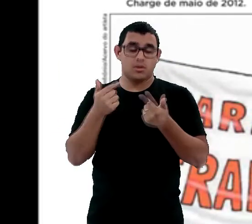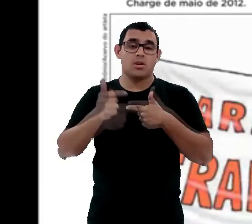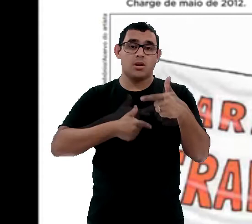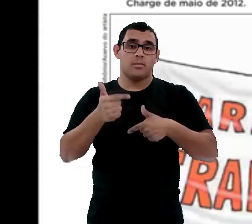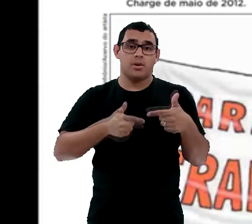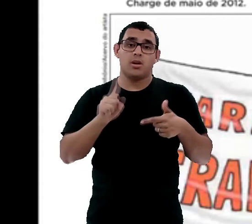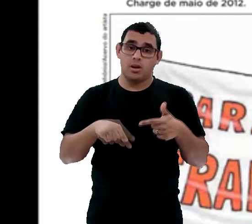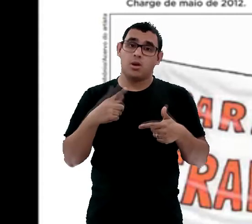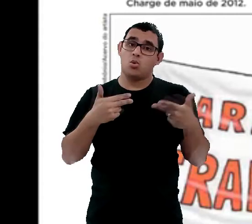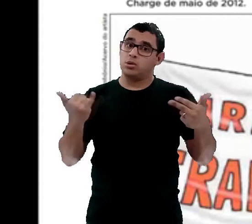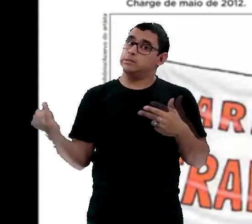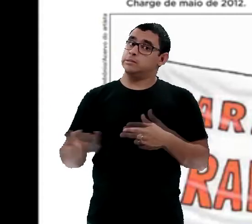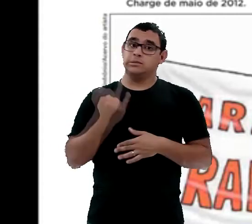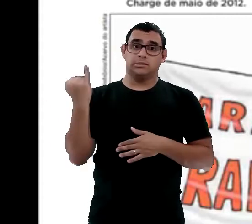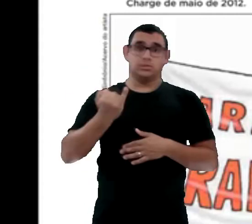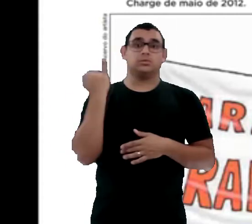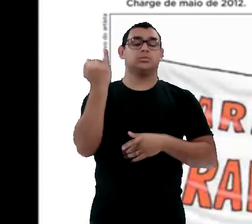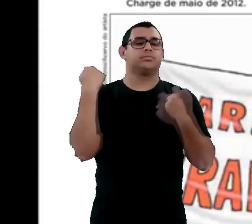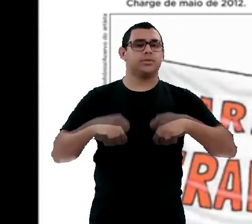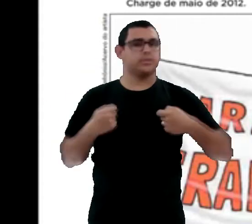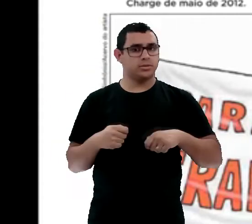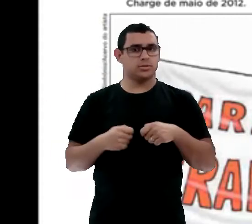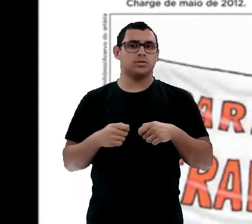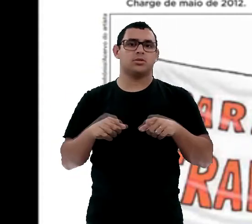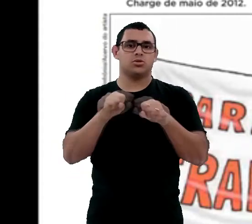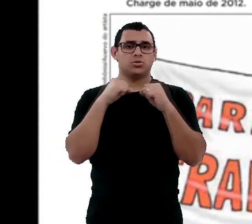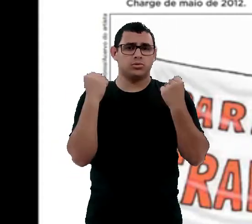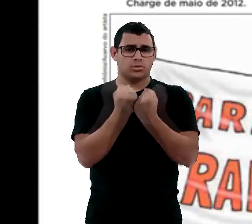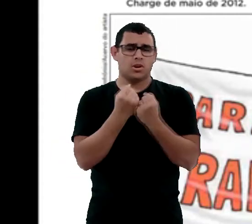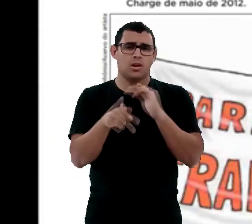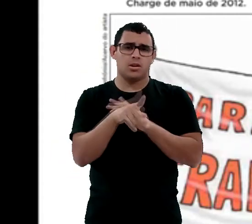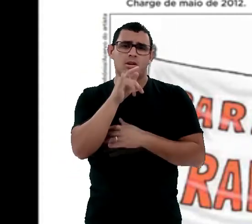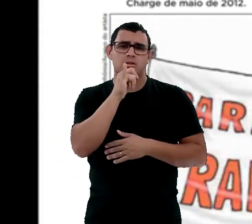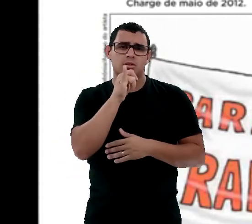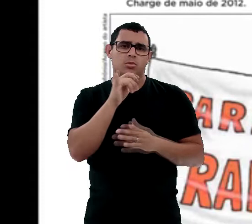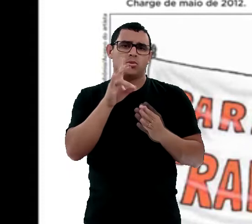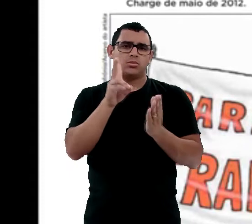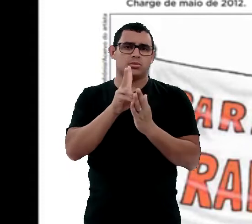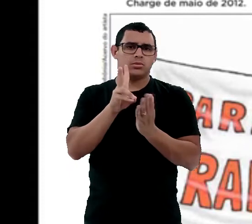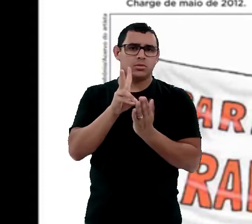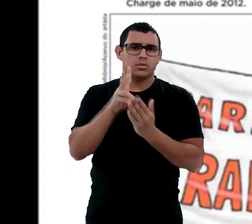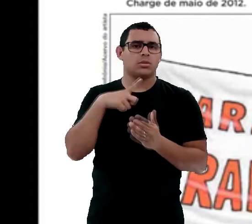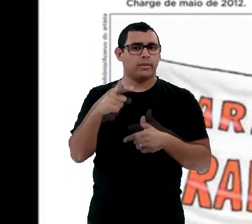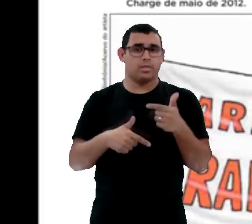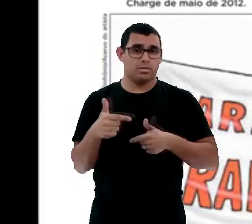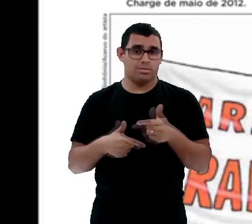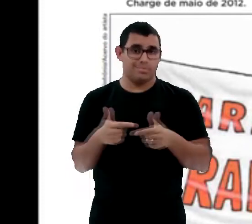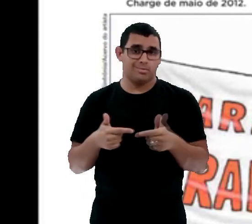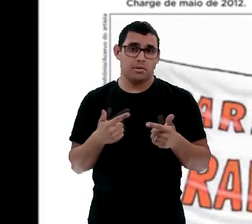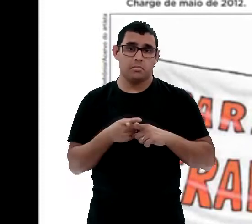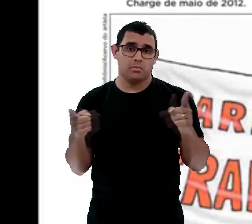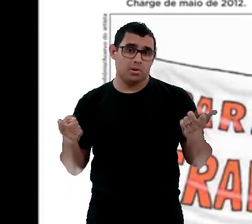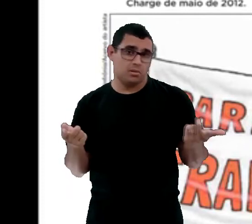Nas sociedades capitalistas, por exemplo, o trabalho deveria se tornar uma atividade fundamental. Então,